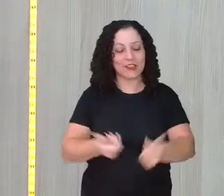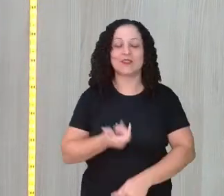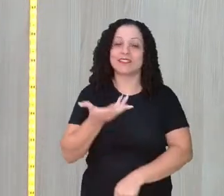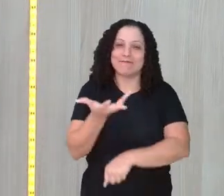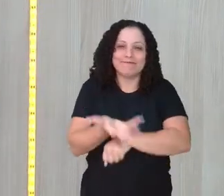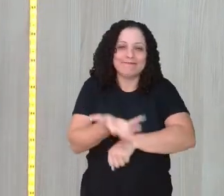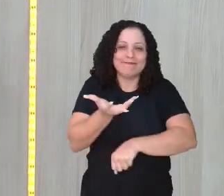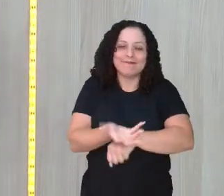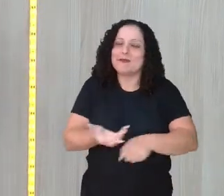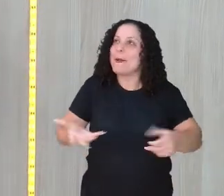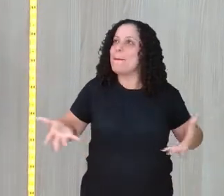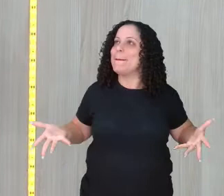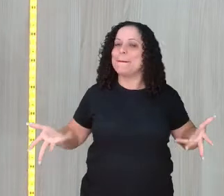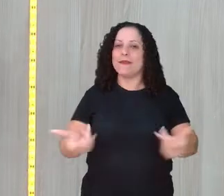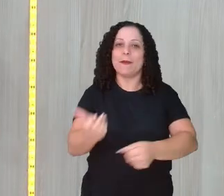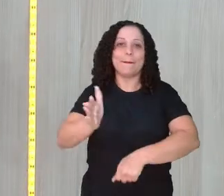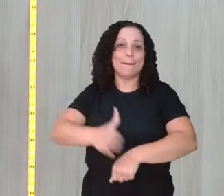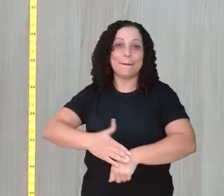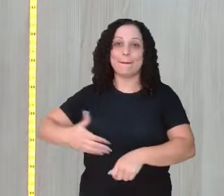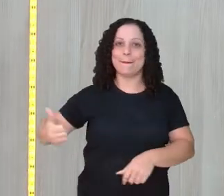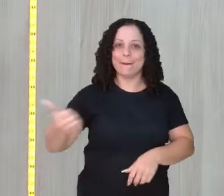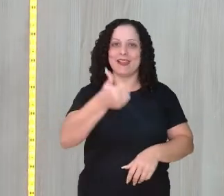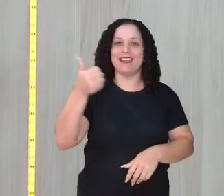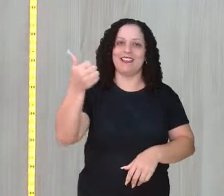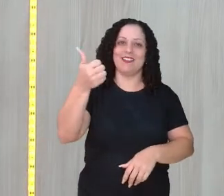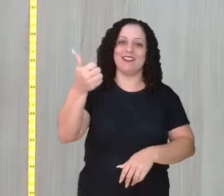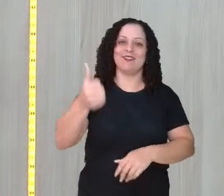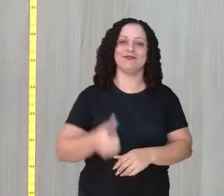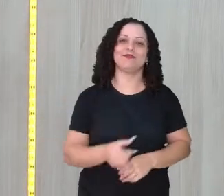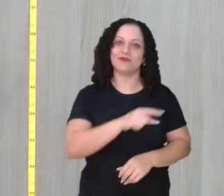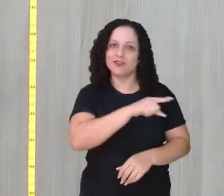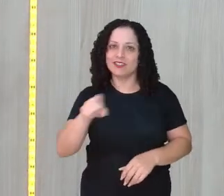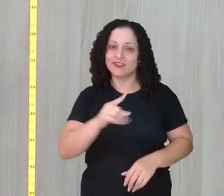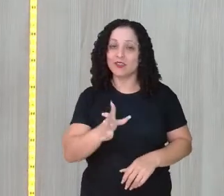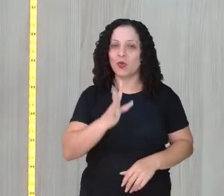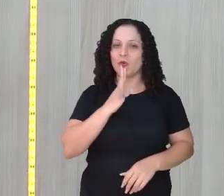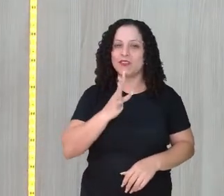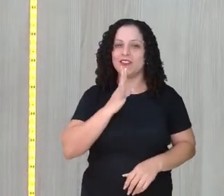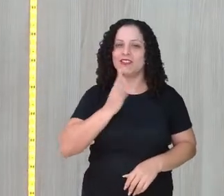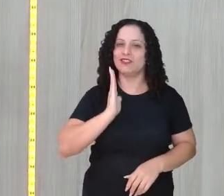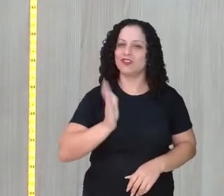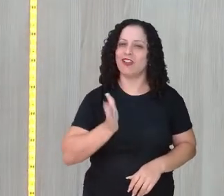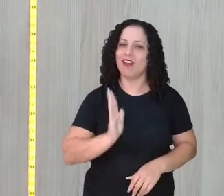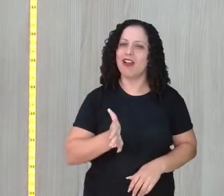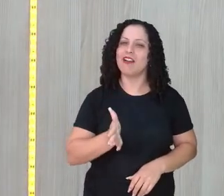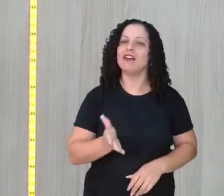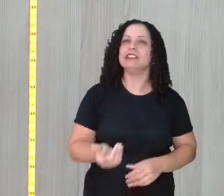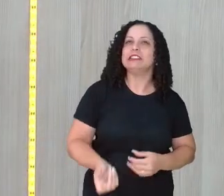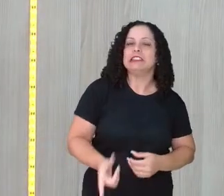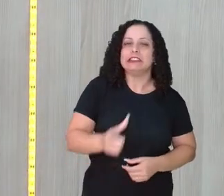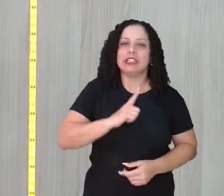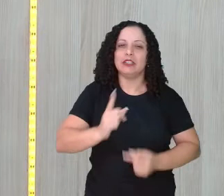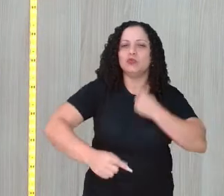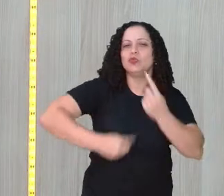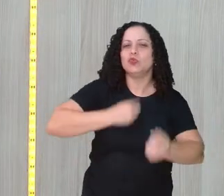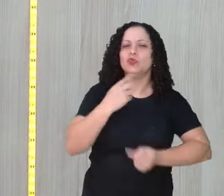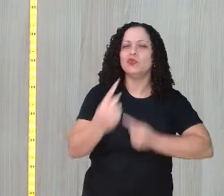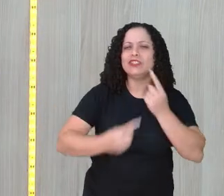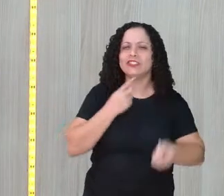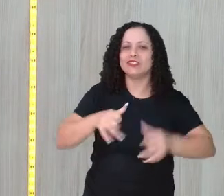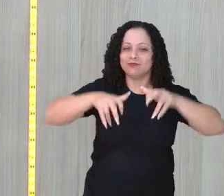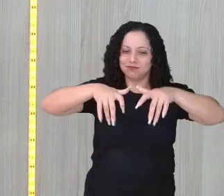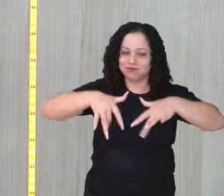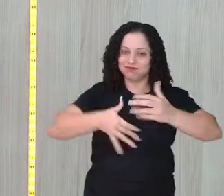Também que existe, isso, né, isso, não? eu acho. E aí vocês sabem, vocês já conhecem a dinâmica, então qualquer dúvida, qualquer comentário, joguem aqui